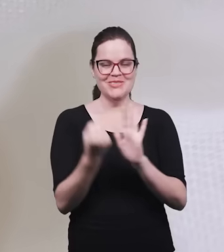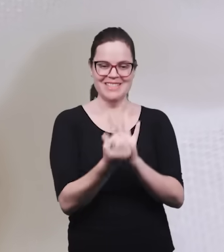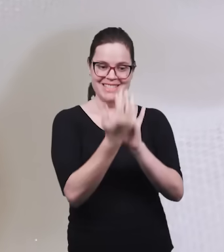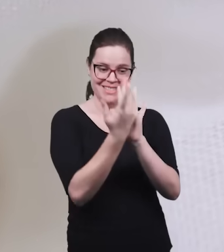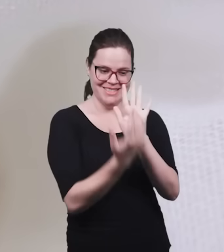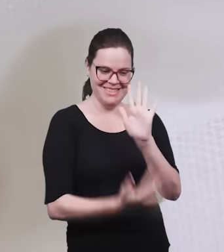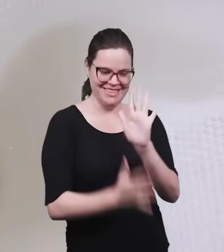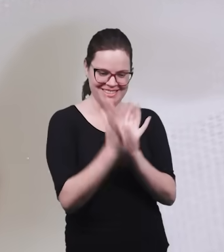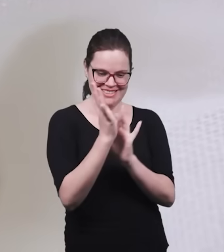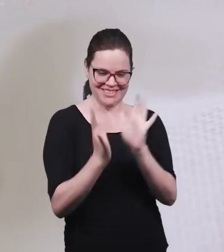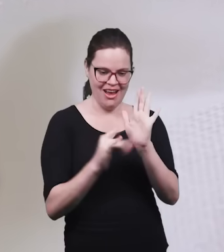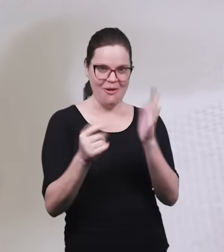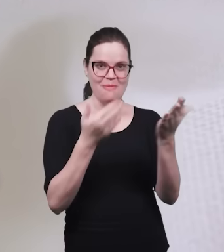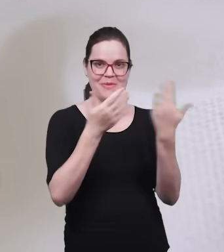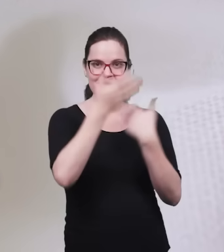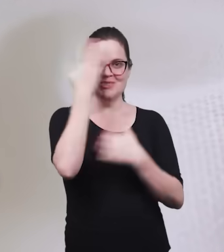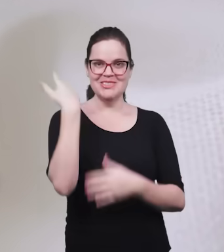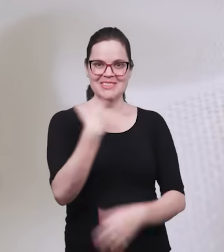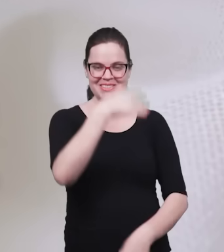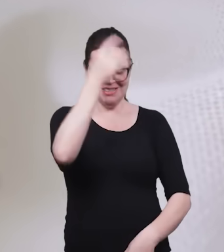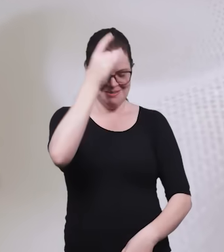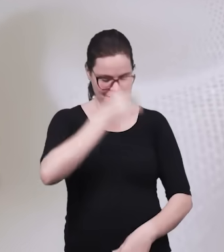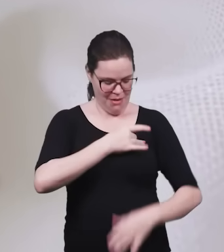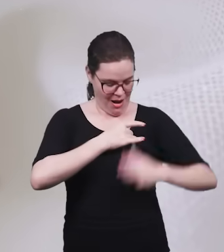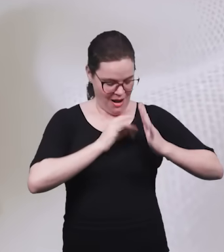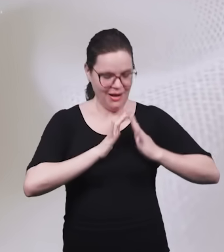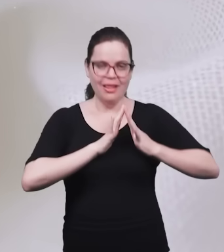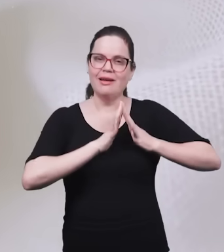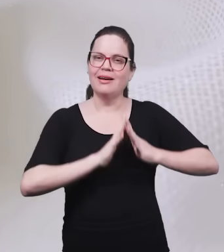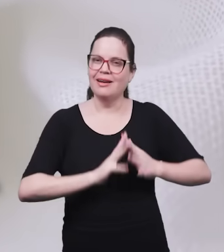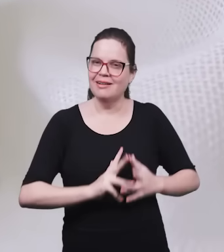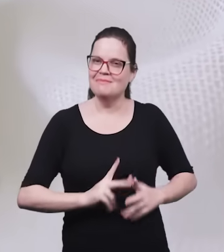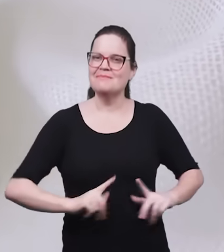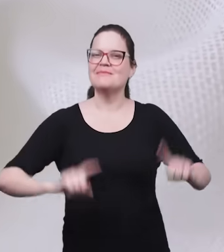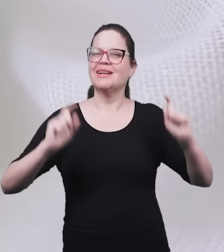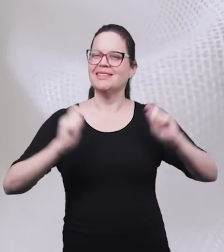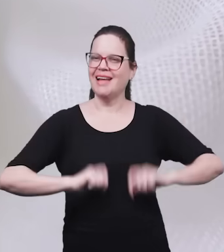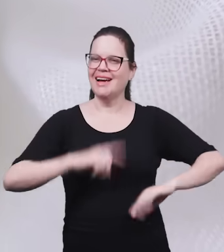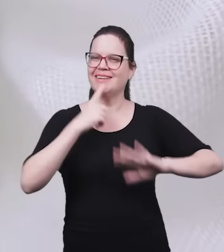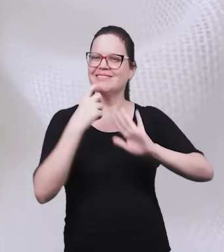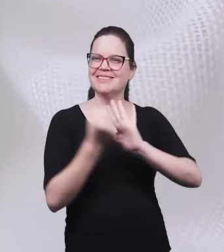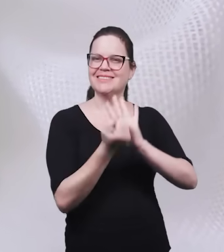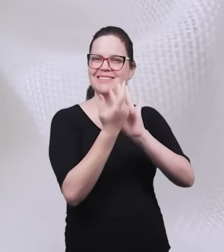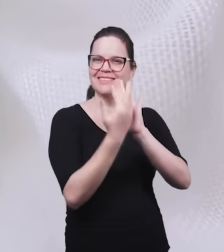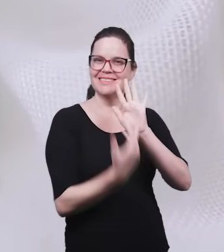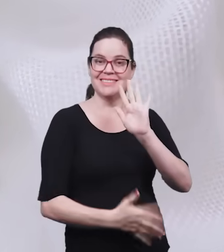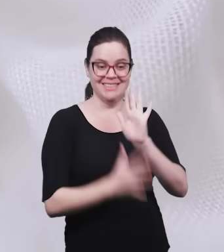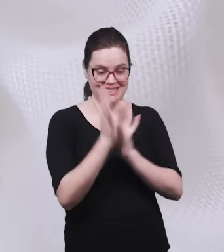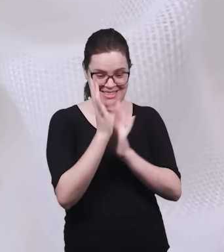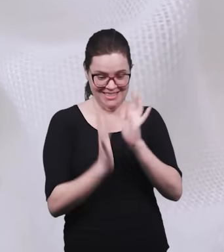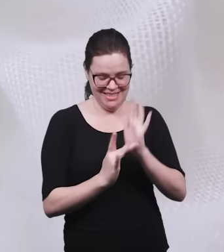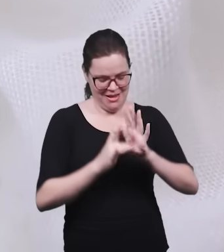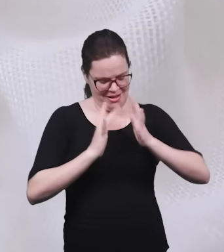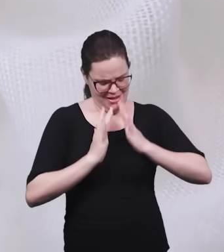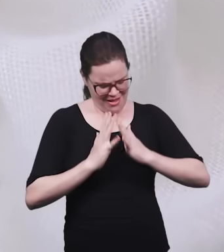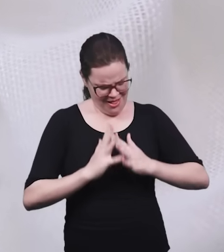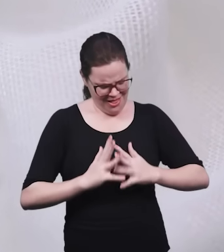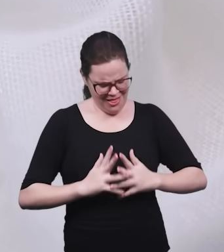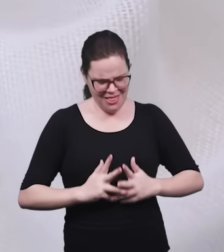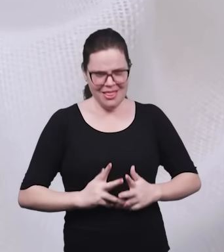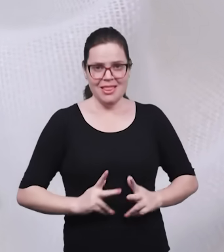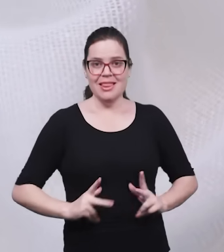Vamos lavar as vestes no sangue do Cordeiro. Vamos lavar as vestes